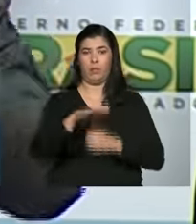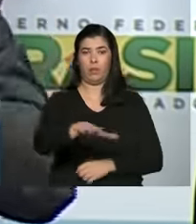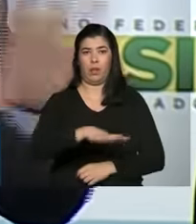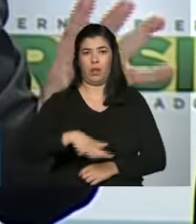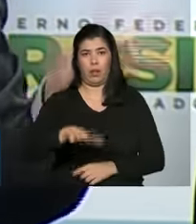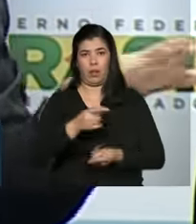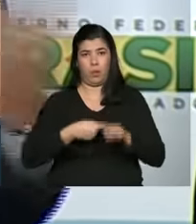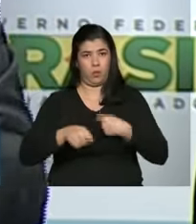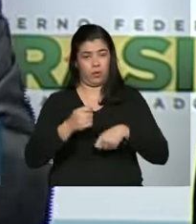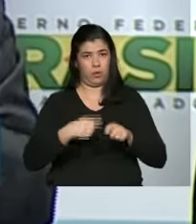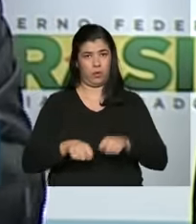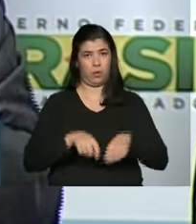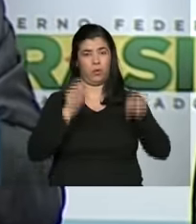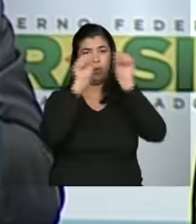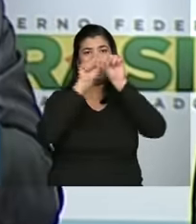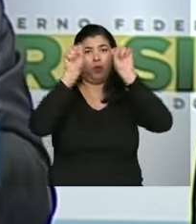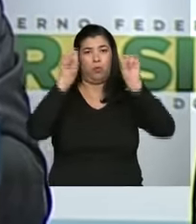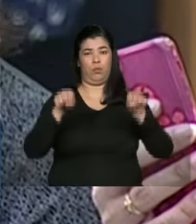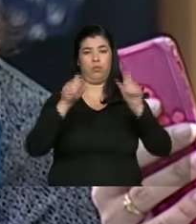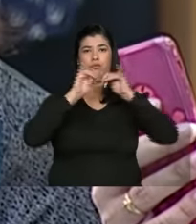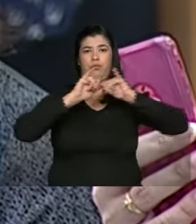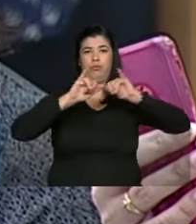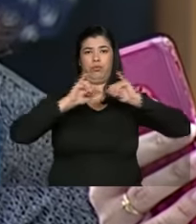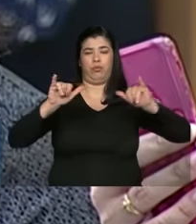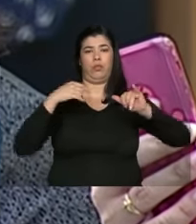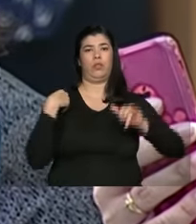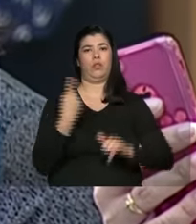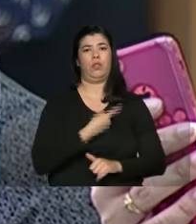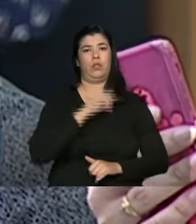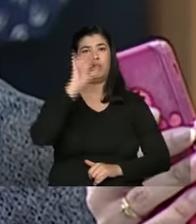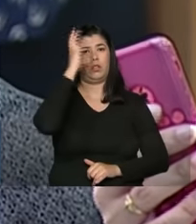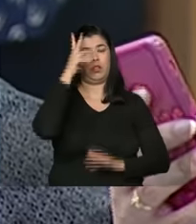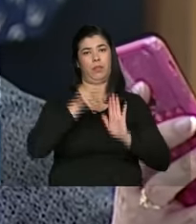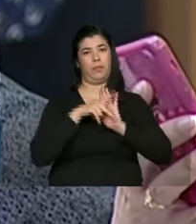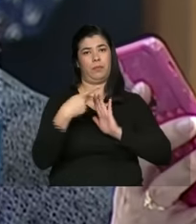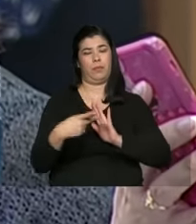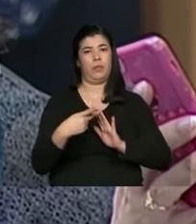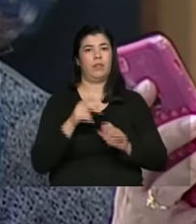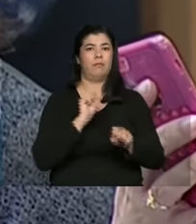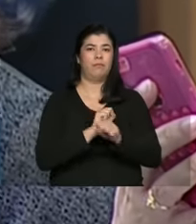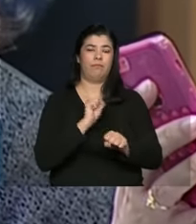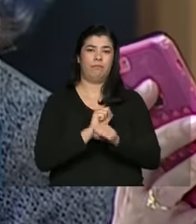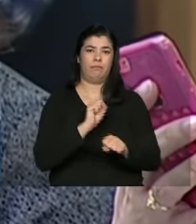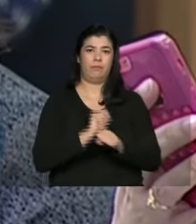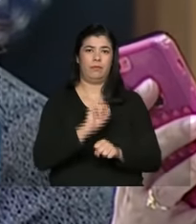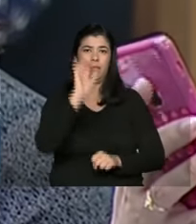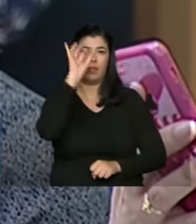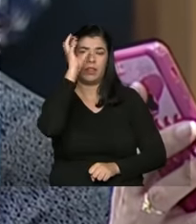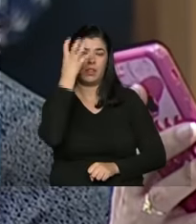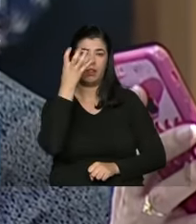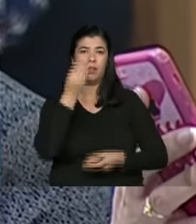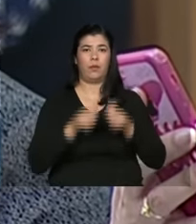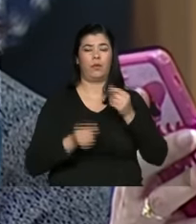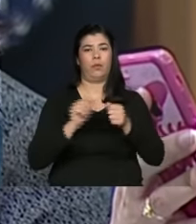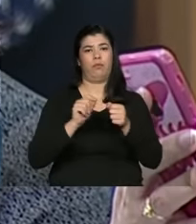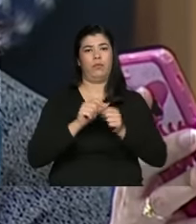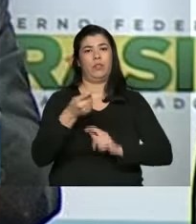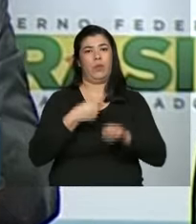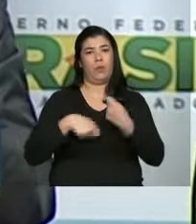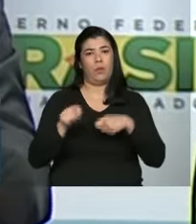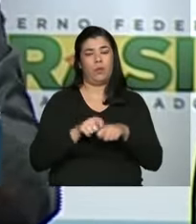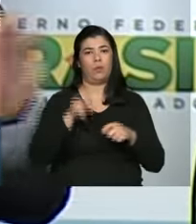tem razão o sistema de informação é uma decisão nossa né claro que nós vamos ter que só esperar as decisões de regulação Econômica para ela poder